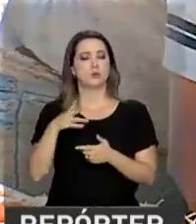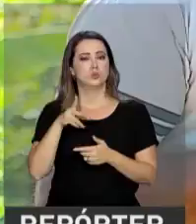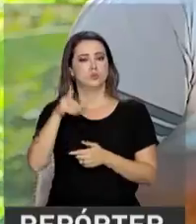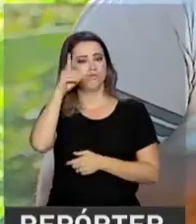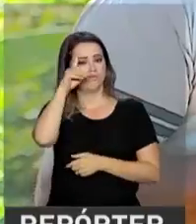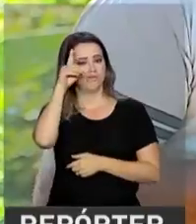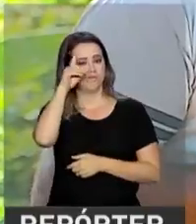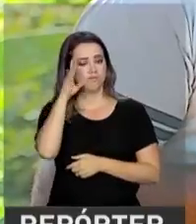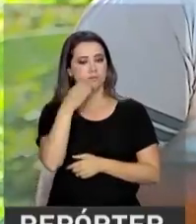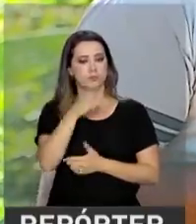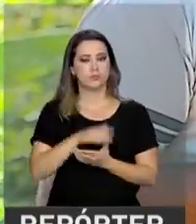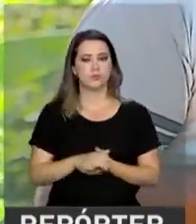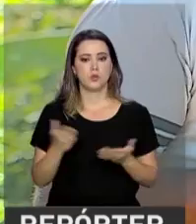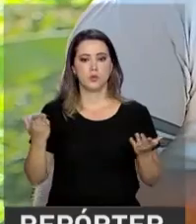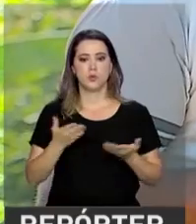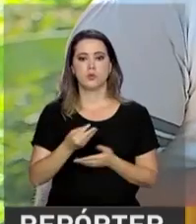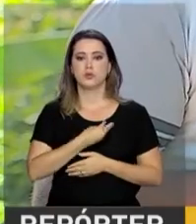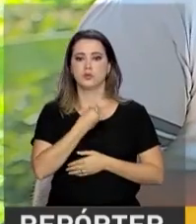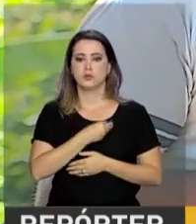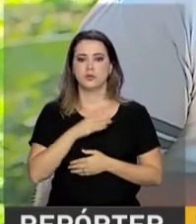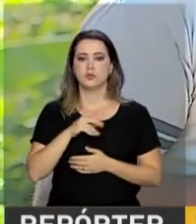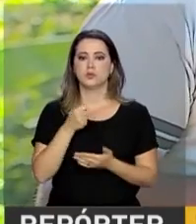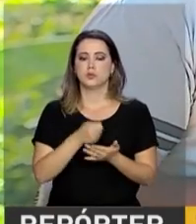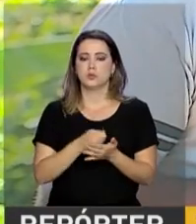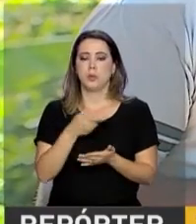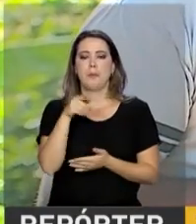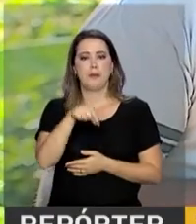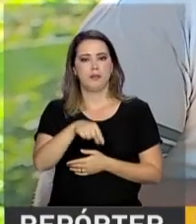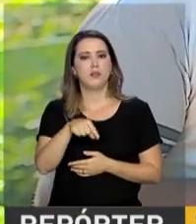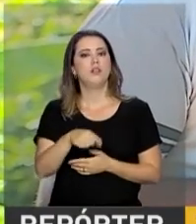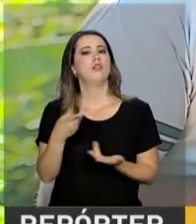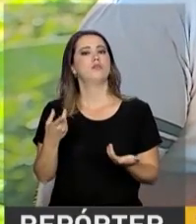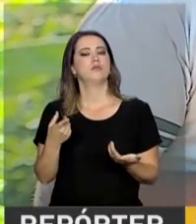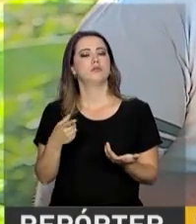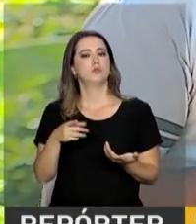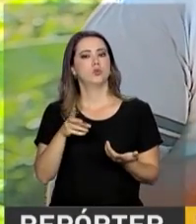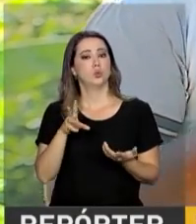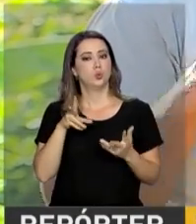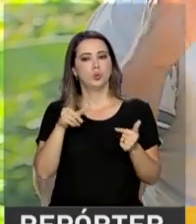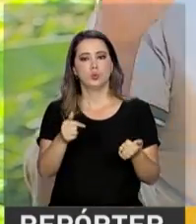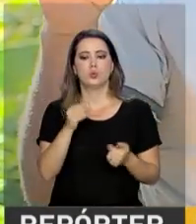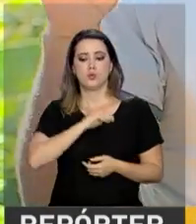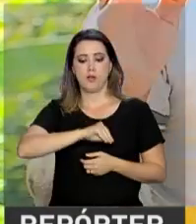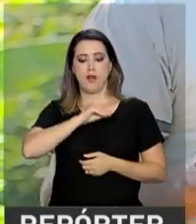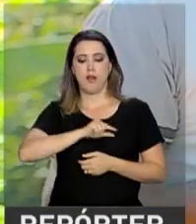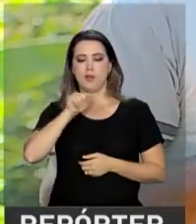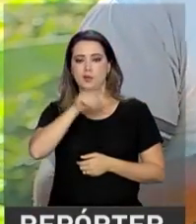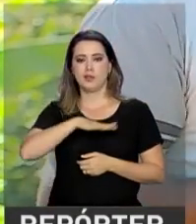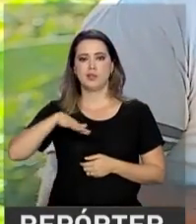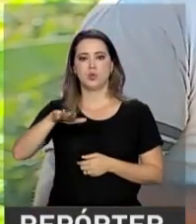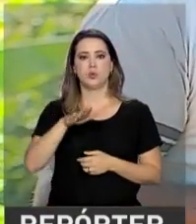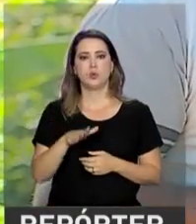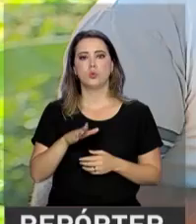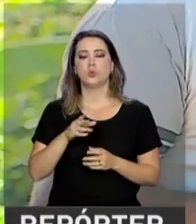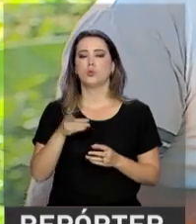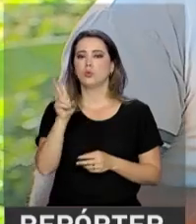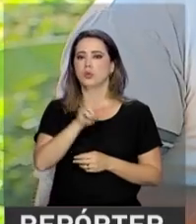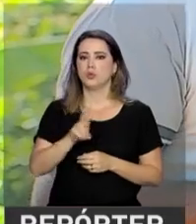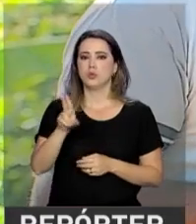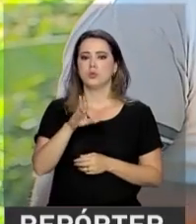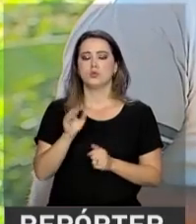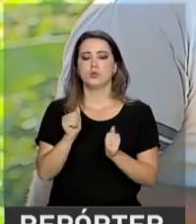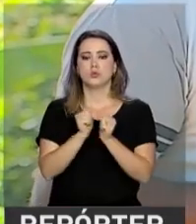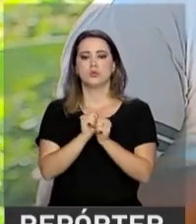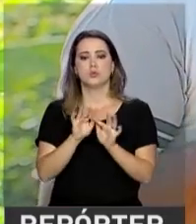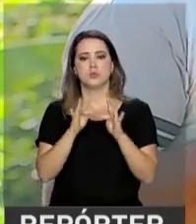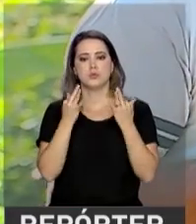pena hoje meu sustento da minha família toda sai daqui de dentro né toda coisa que gasta aqui dentro da chácara entendeu comigo e com a minha